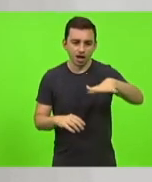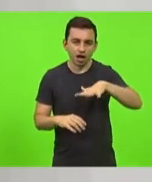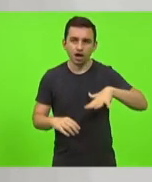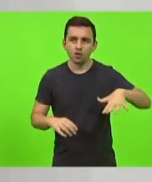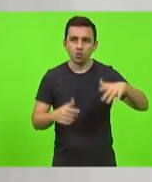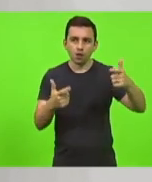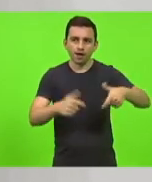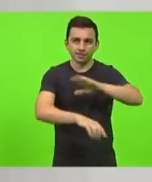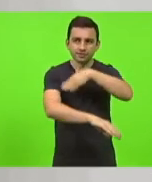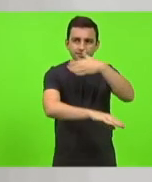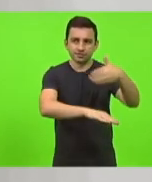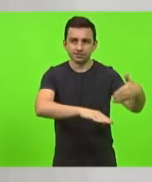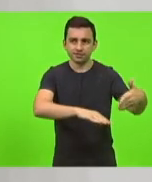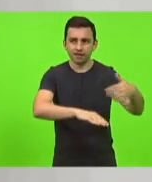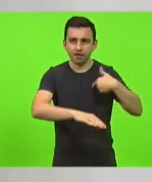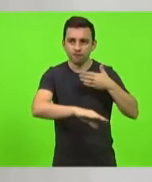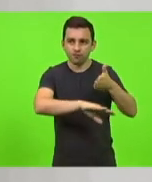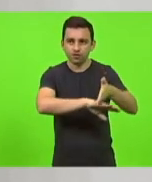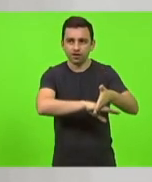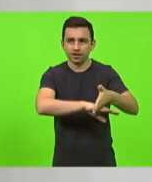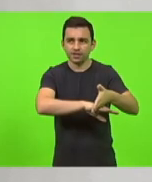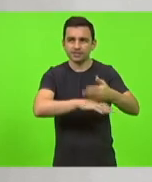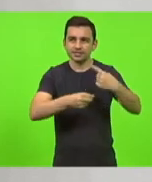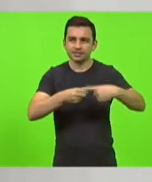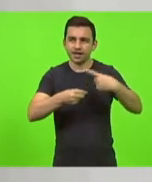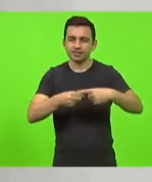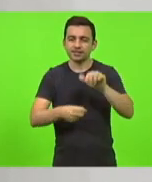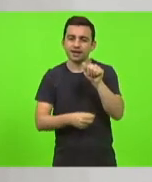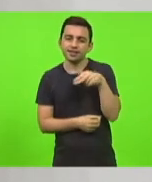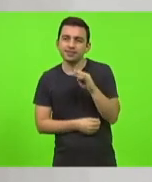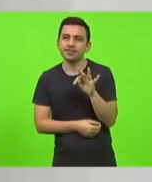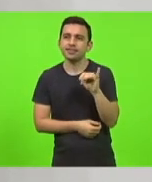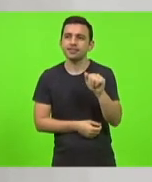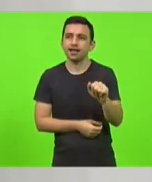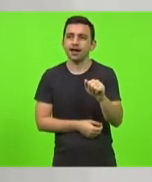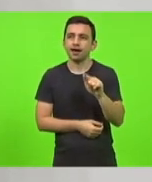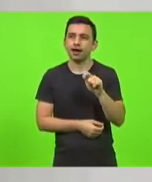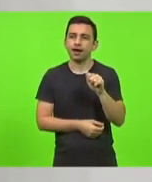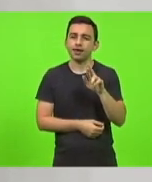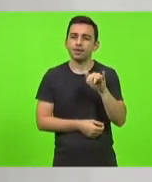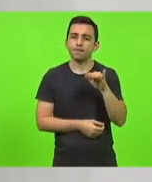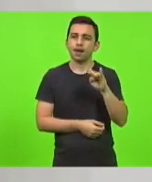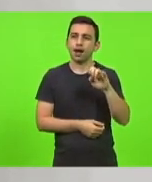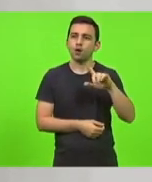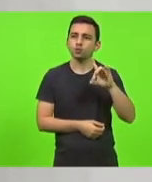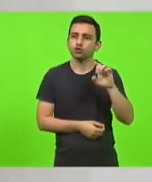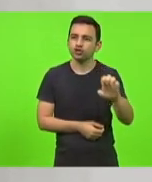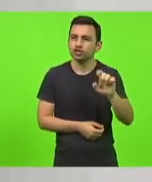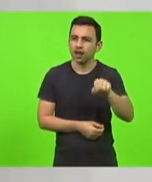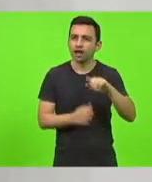Serrano, município de Anitta Garibaldi, maior escola estadual. O que, que um